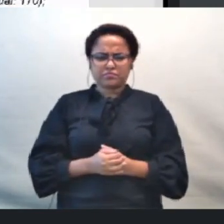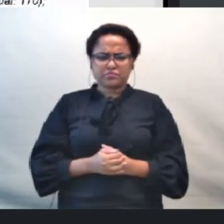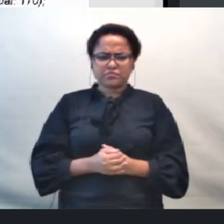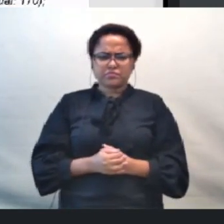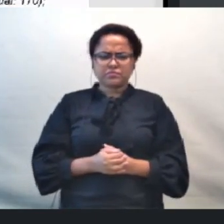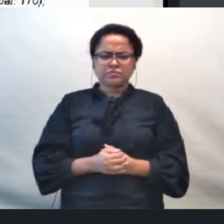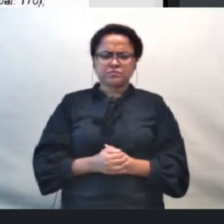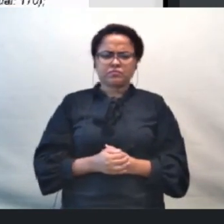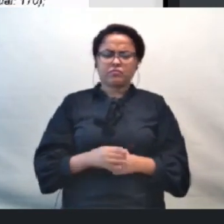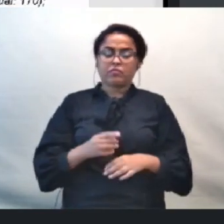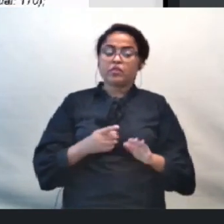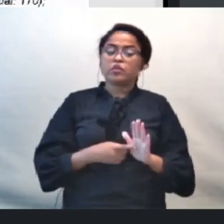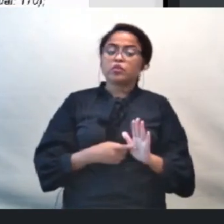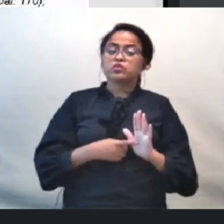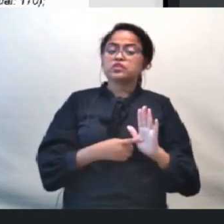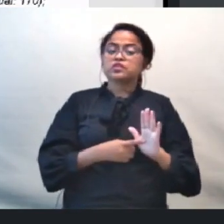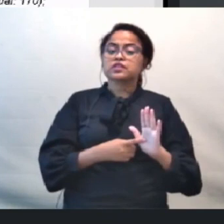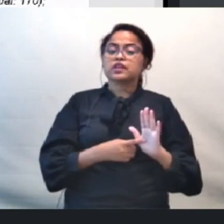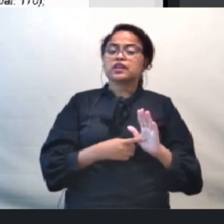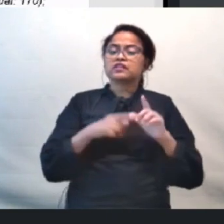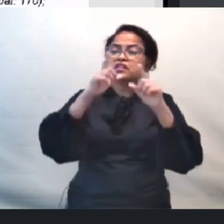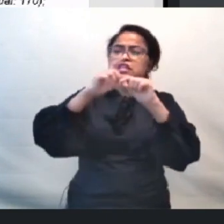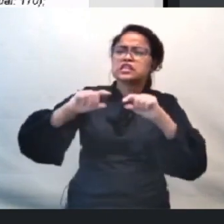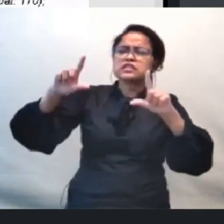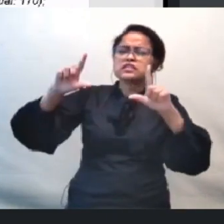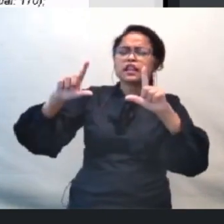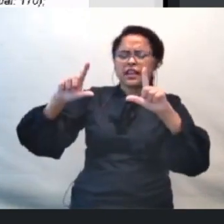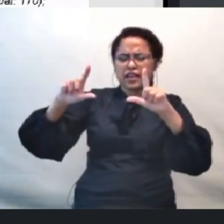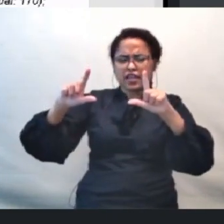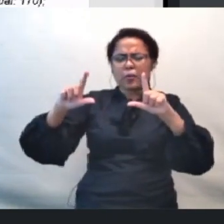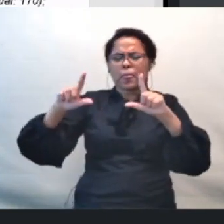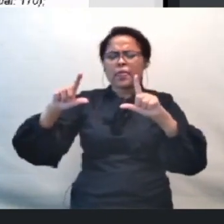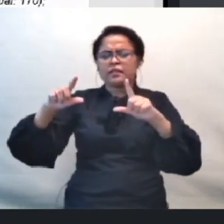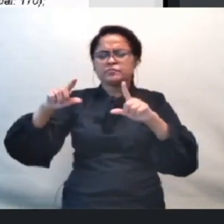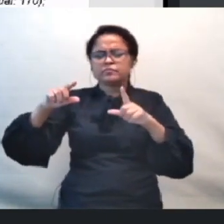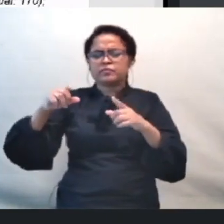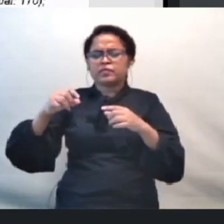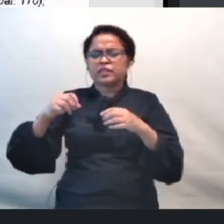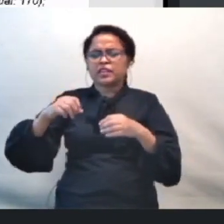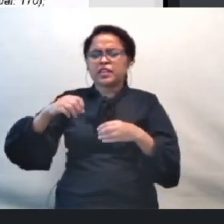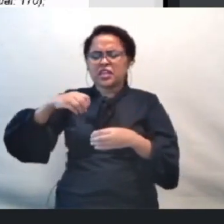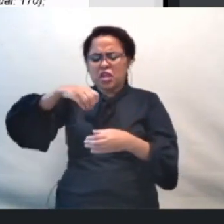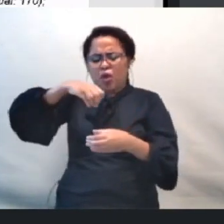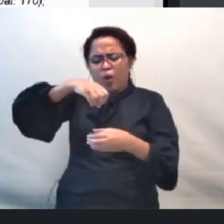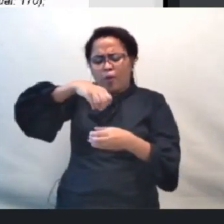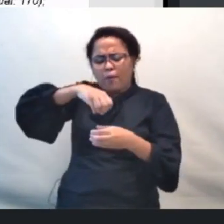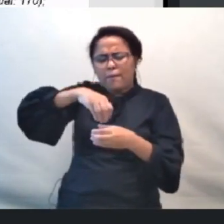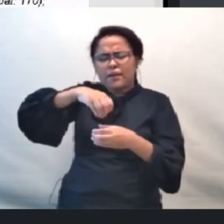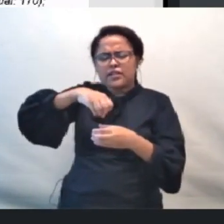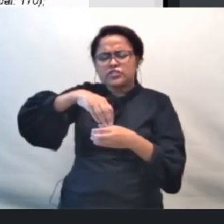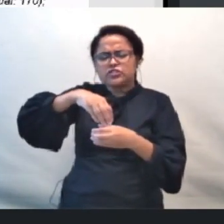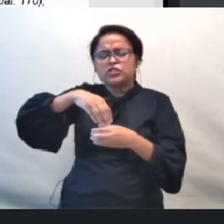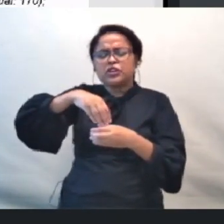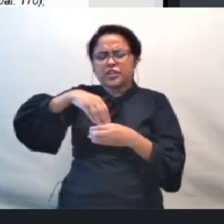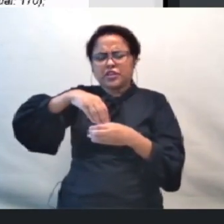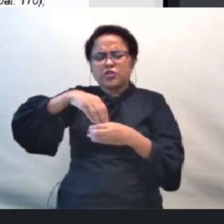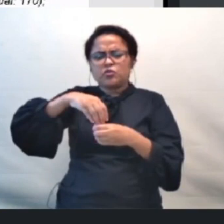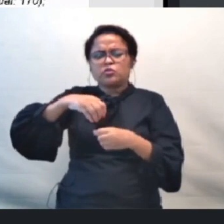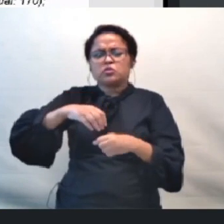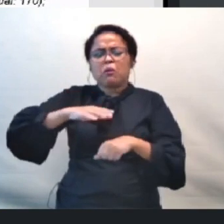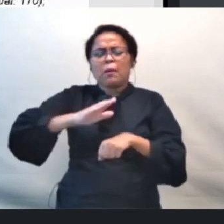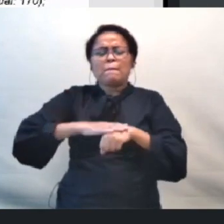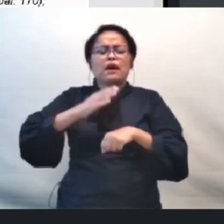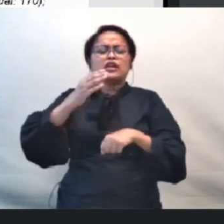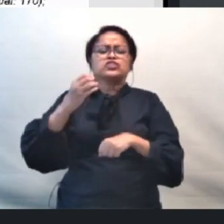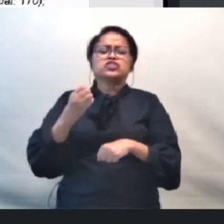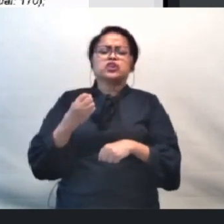O destaque nesse slide fica para o plantio, né, de mais de 24.800 mudas.